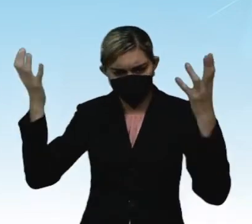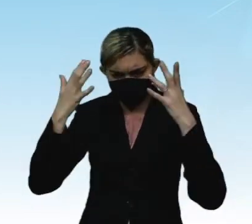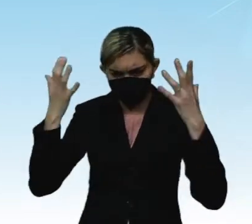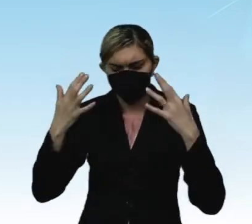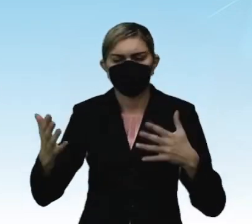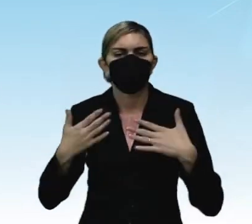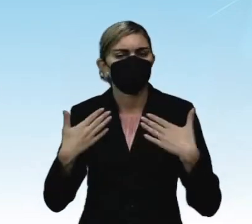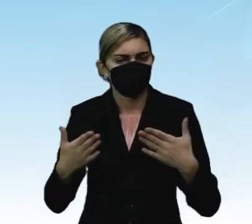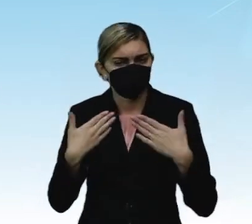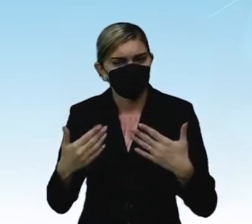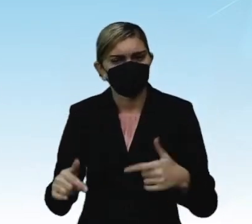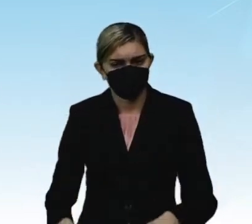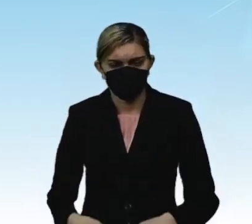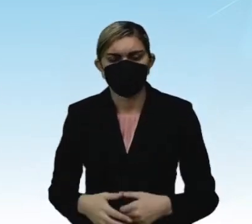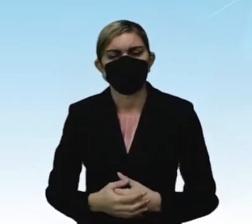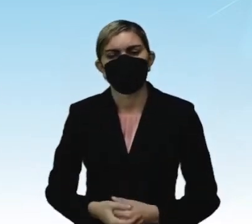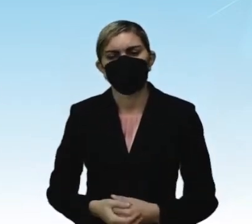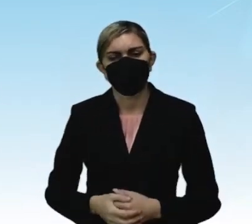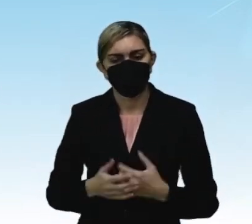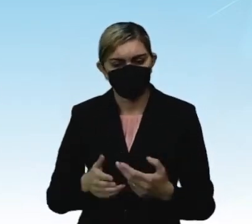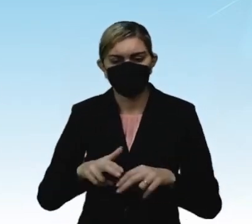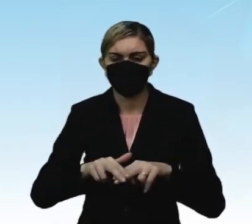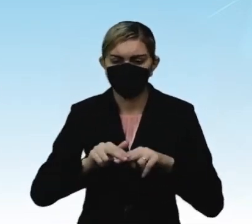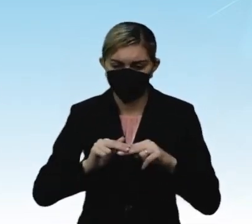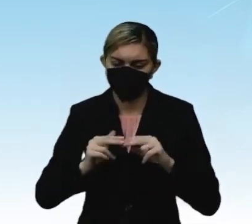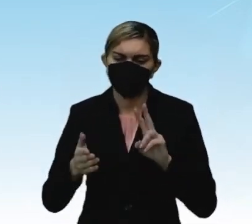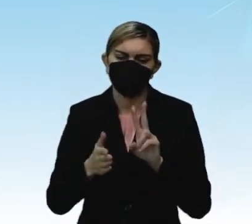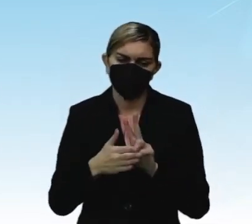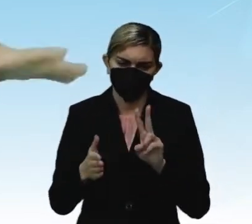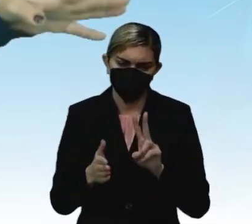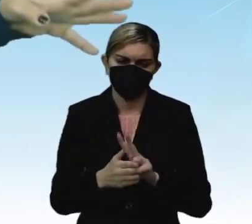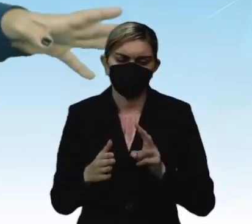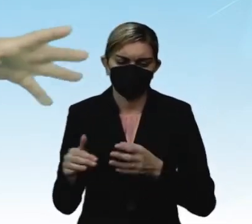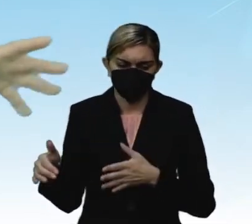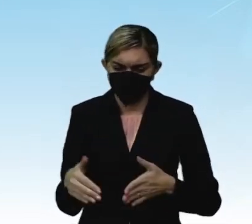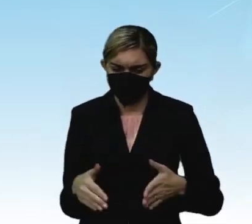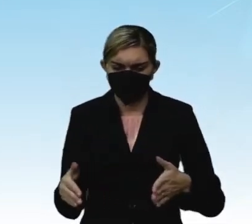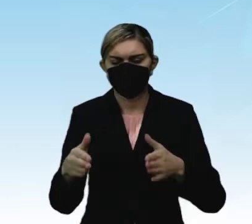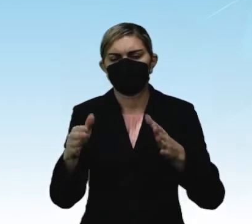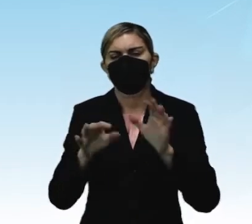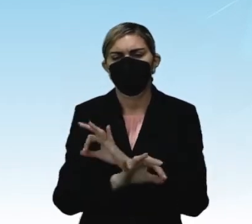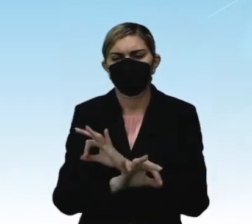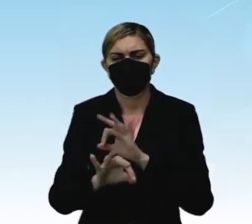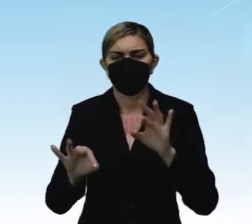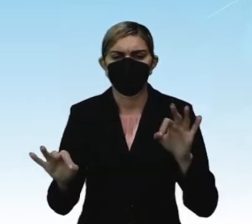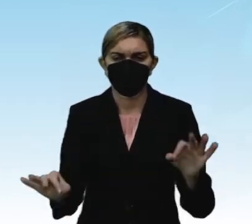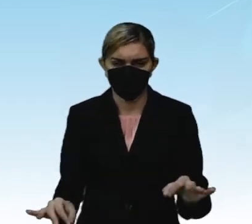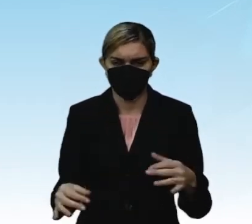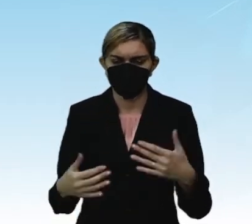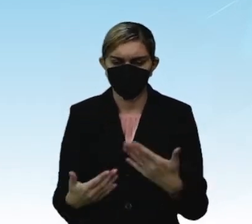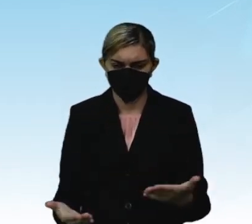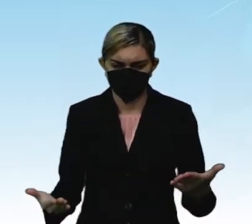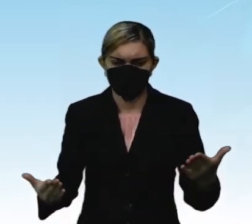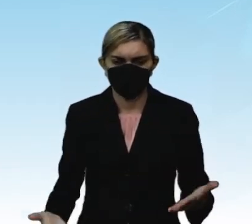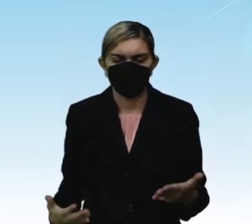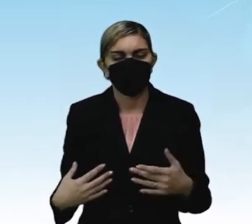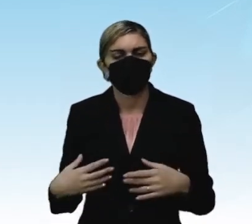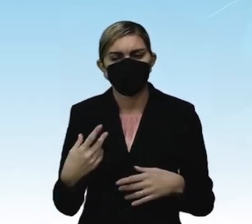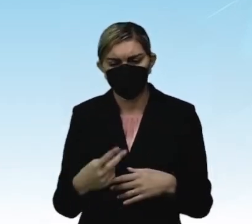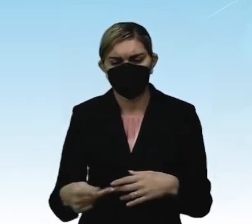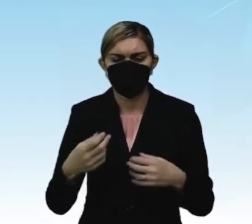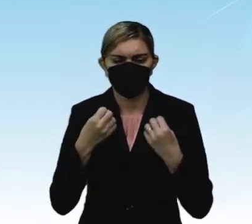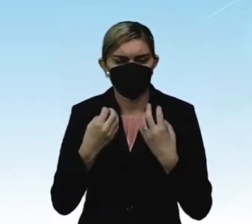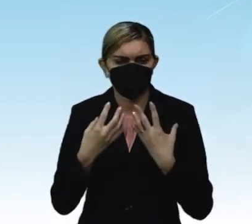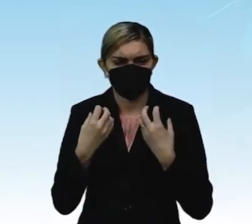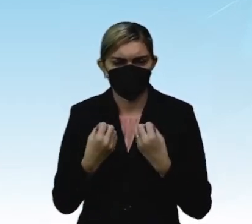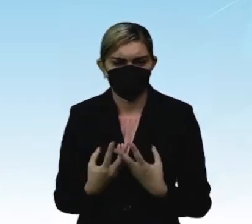calor que a gente tem aqui. Por isso que os indígenas tinham o rio, lindo, maravilhoso, tomar banho na hora que quer. Tá? Isso é muito bom